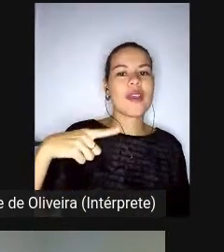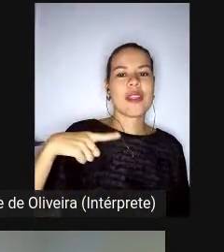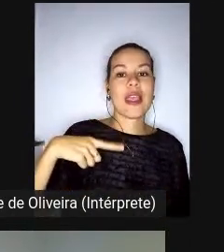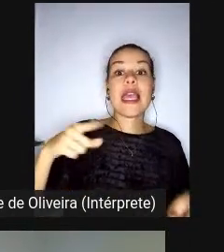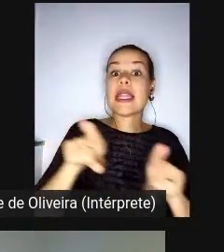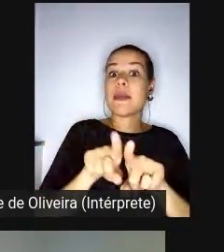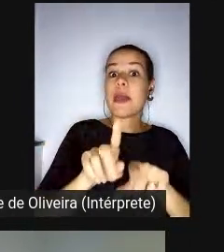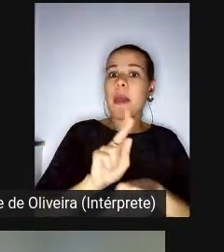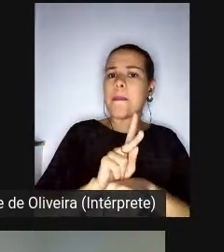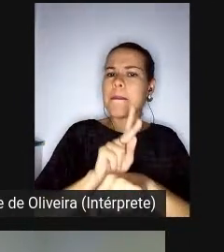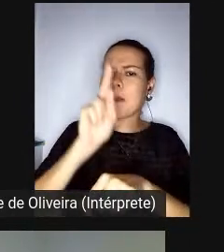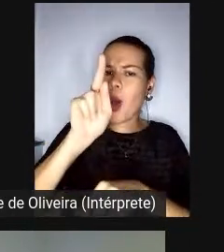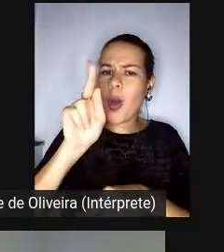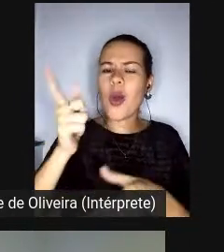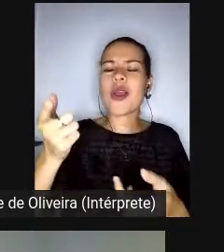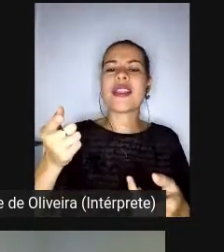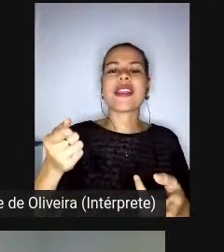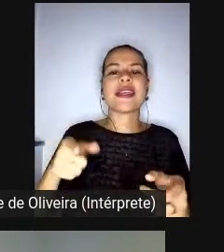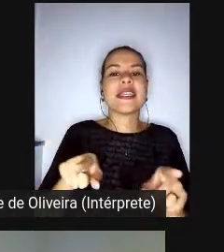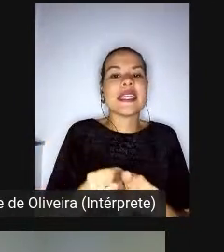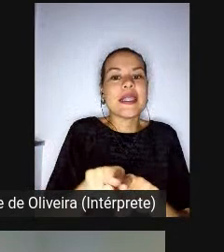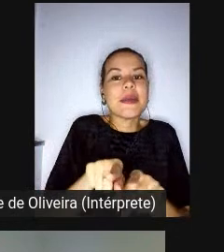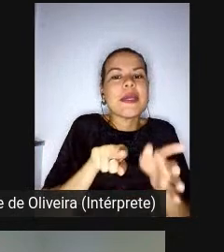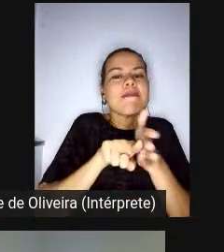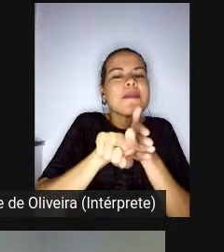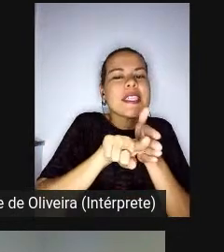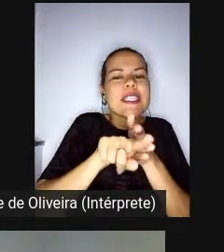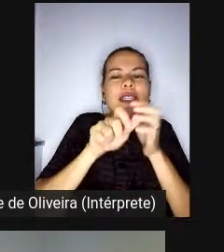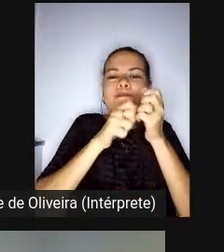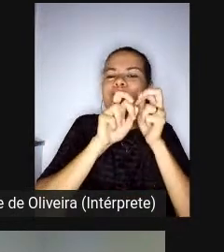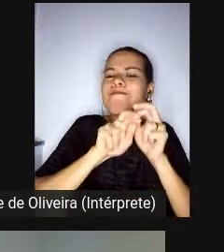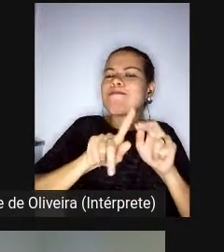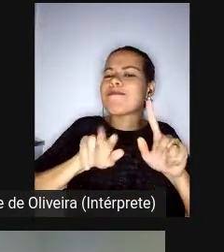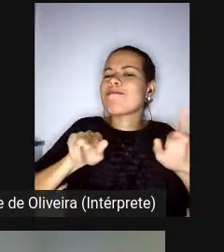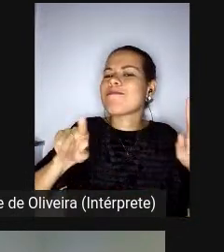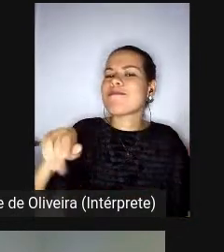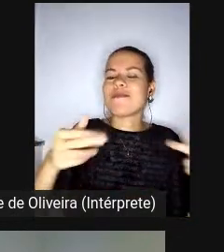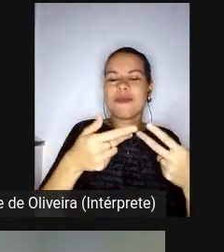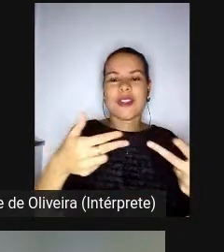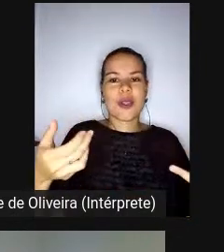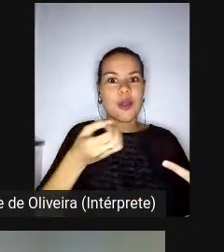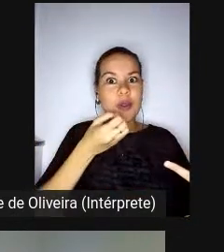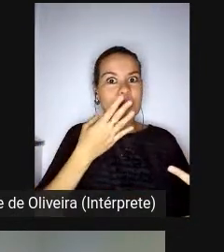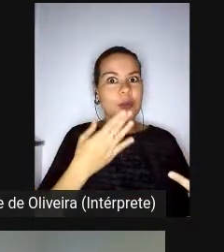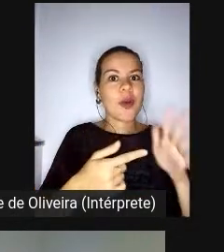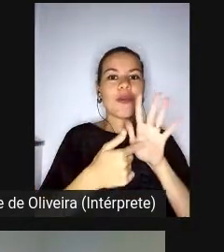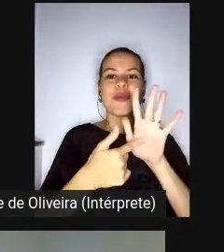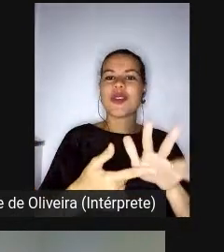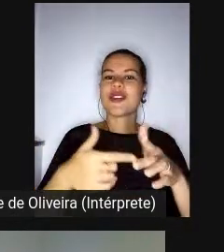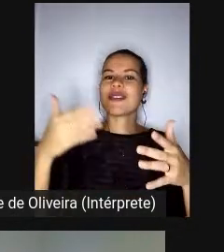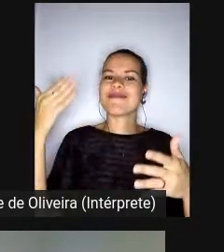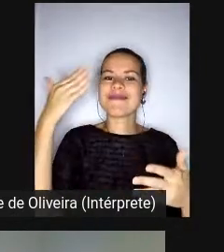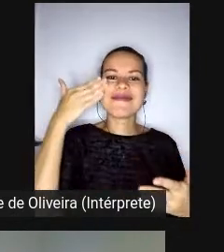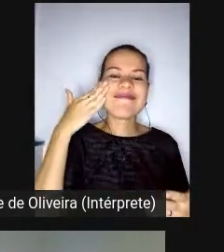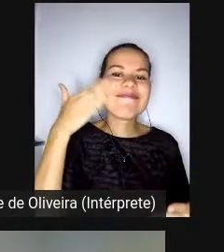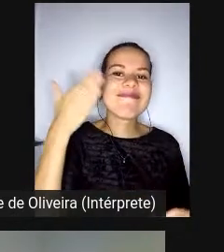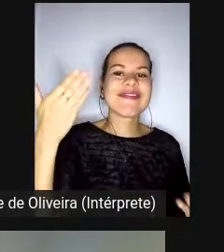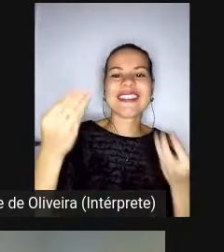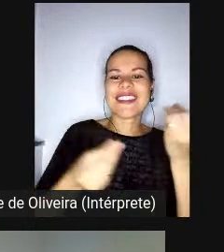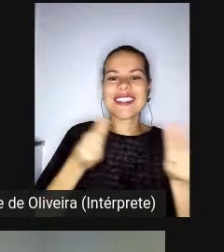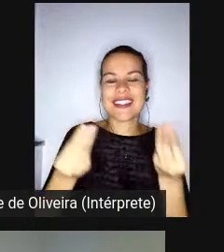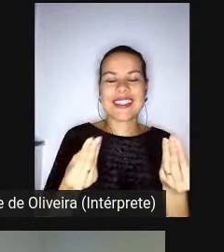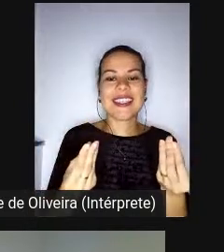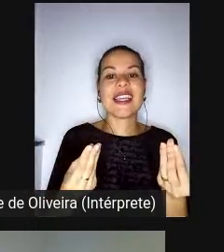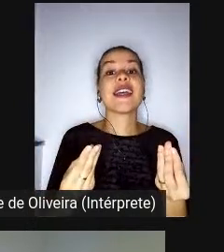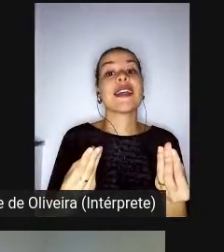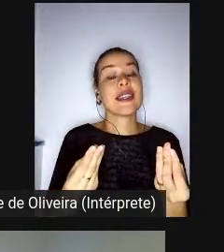pós-graduandos na pesquisa assim no Campus Camaçari né mostra na sua cara e assim